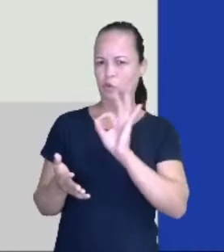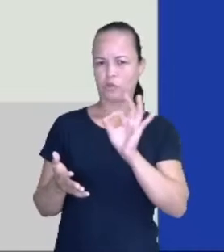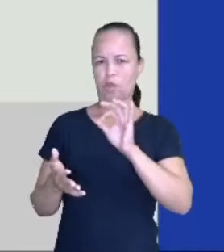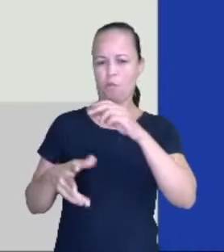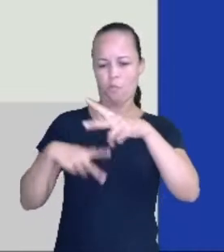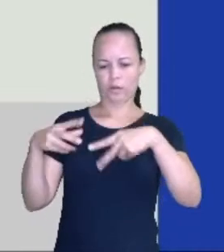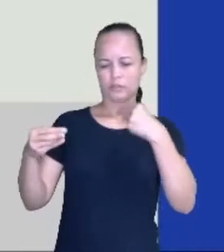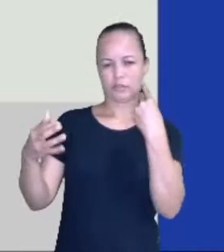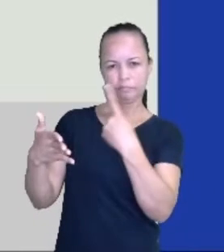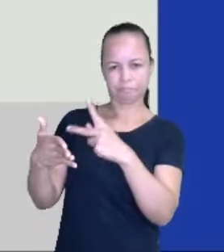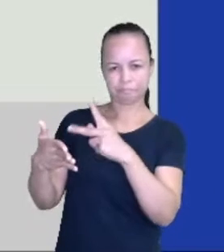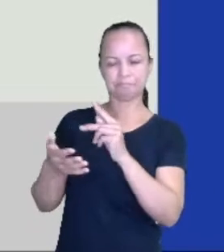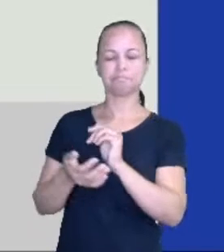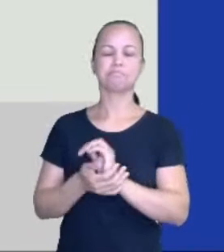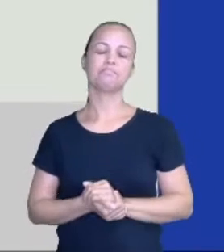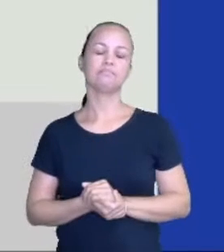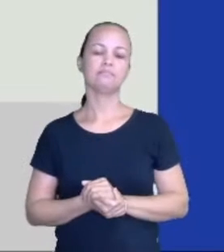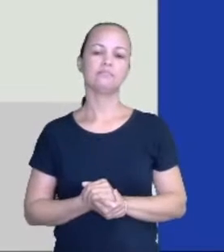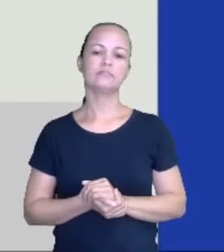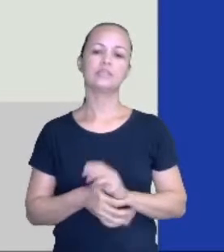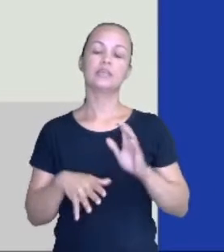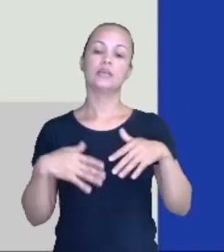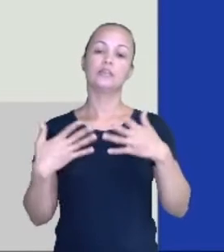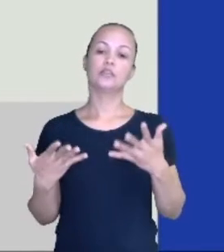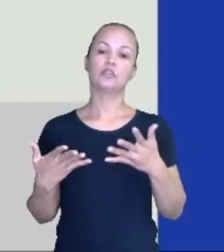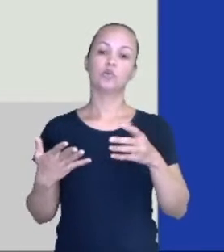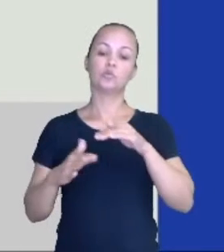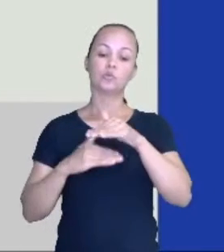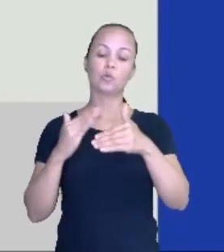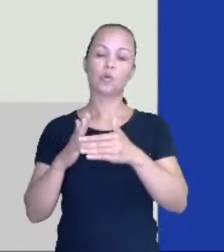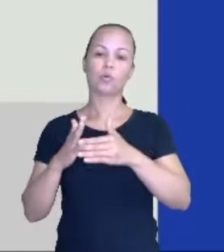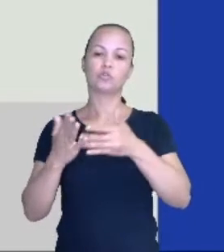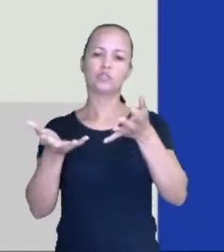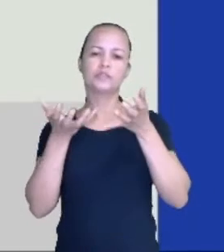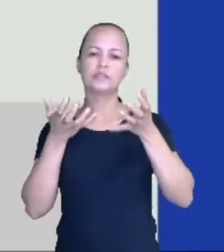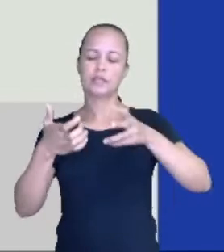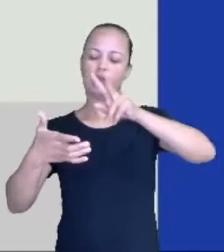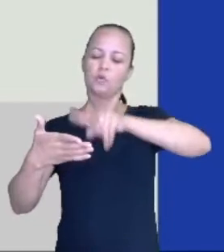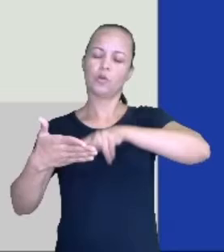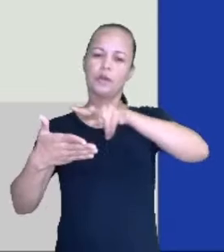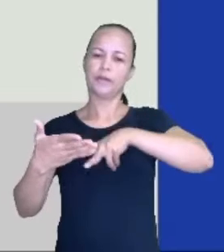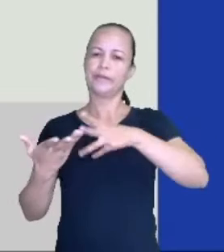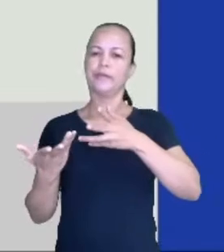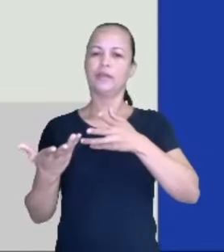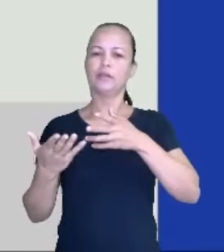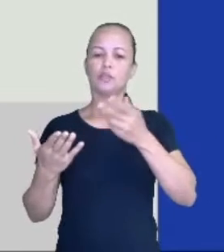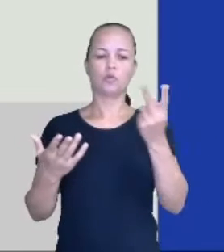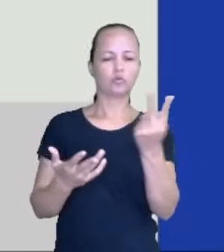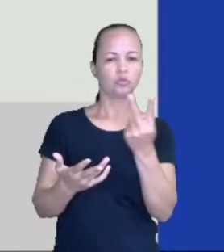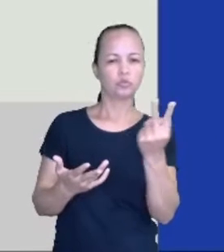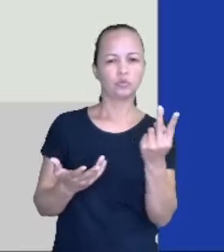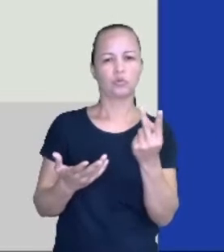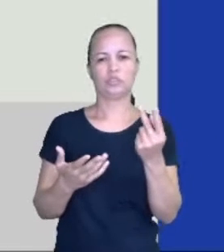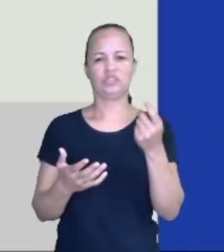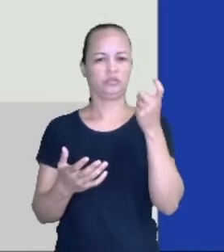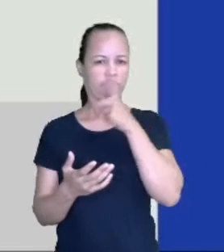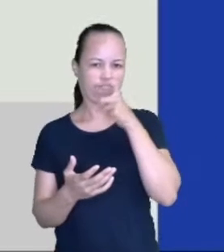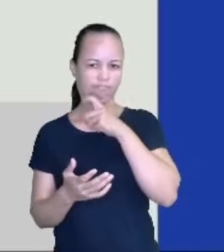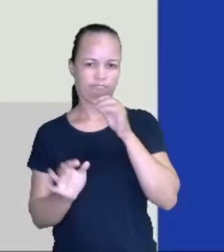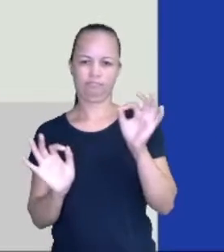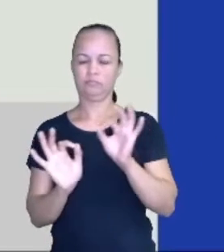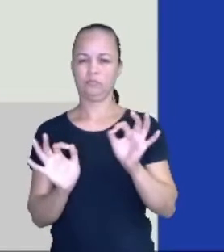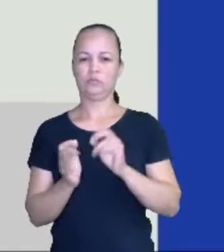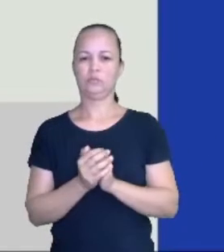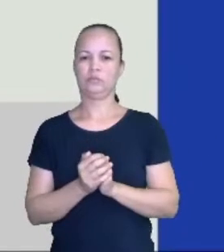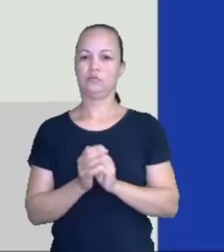para ela. A esta altura dos acontecimentos, todos quiseram ler o cartão e viram que os dois não estavam mentindo. Vamos ver se